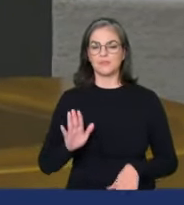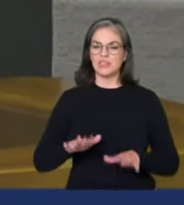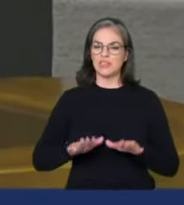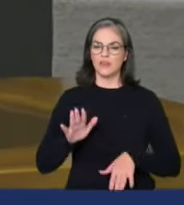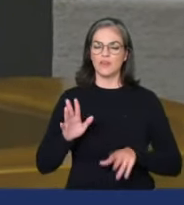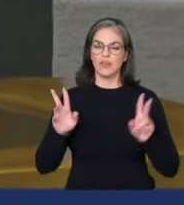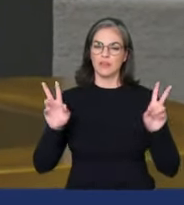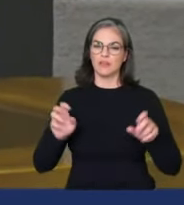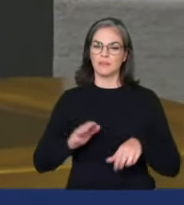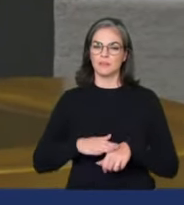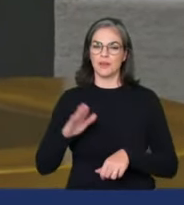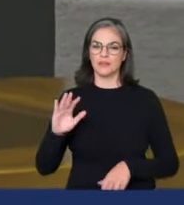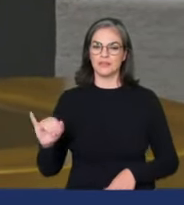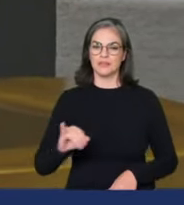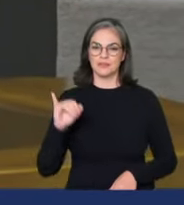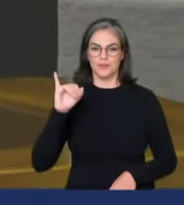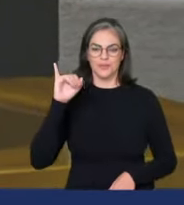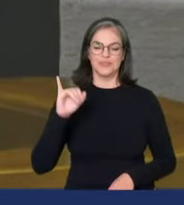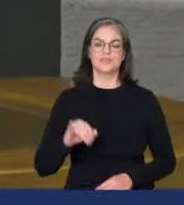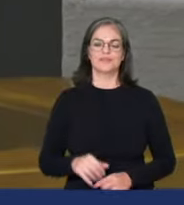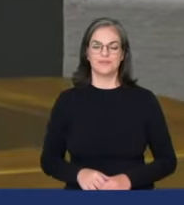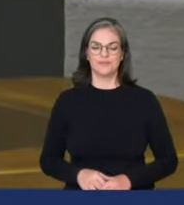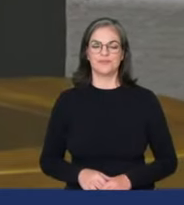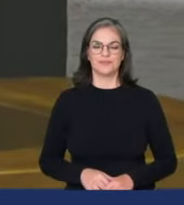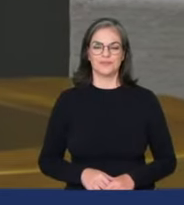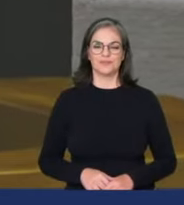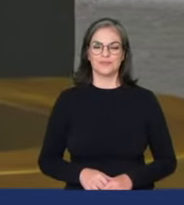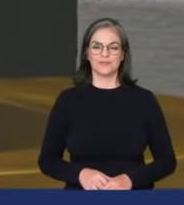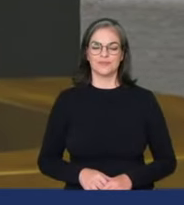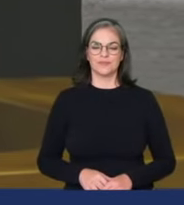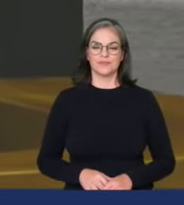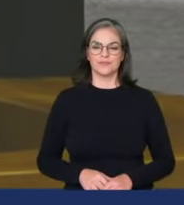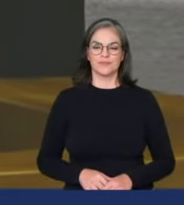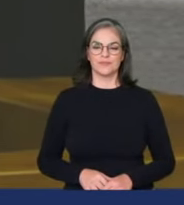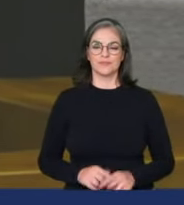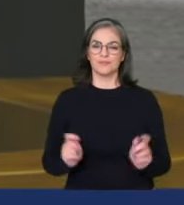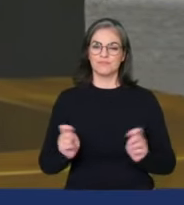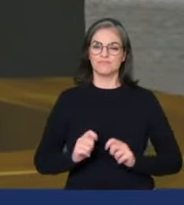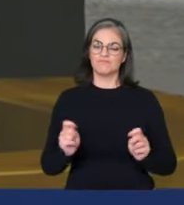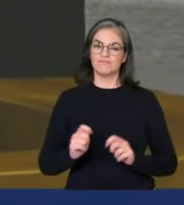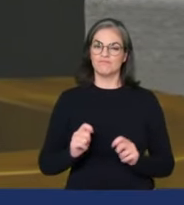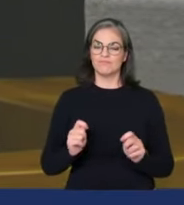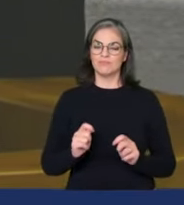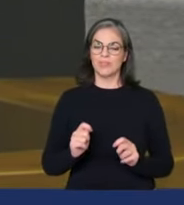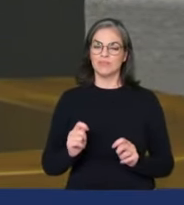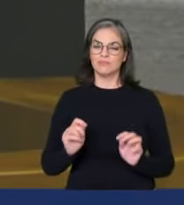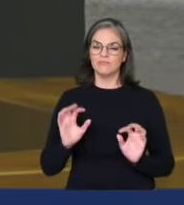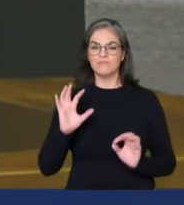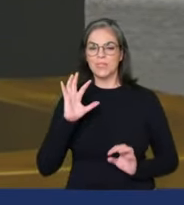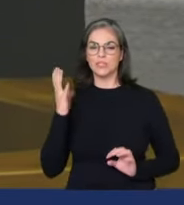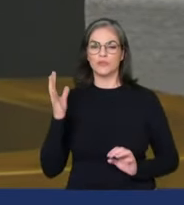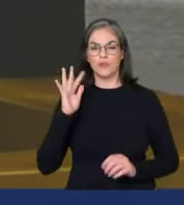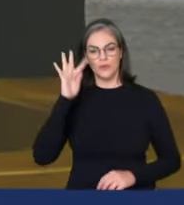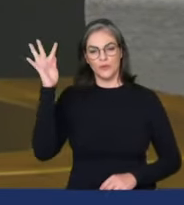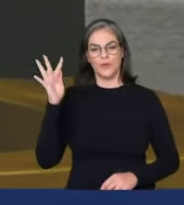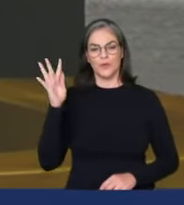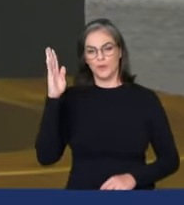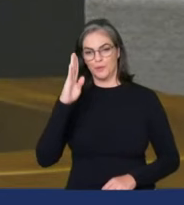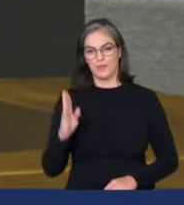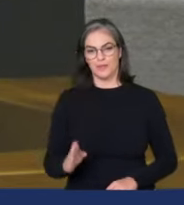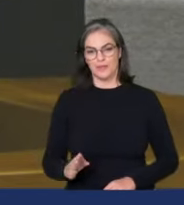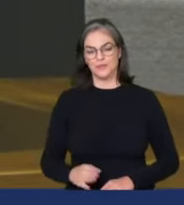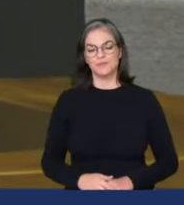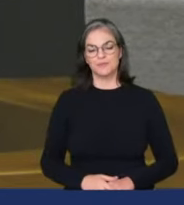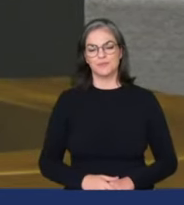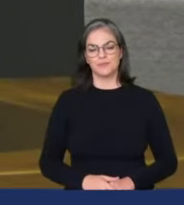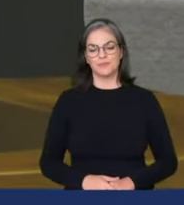importante. Vai definir o futuro da economia brasileira. É uma ignorância, é